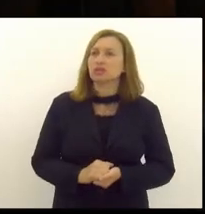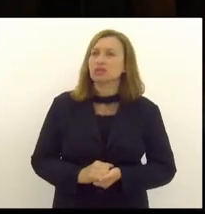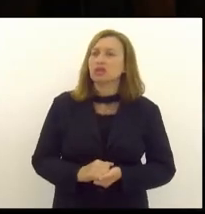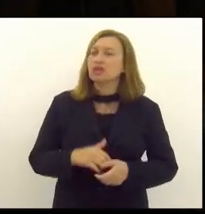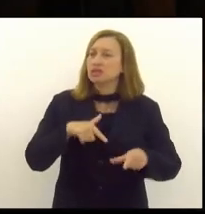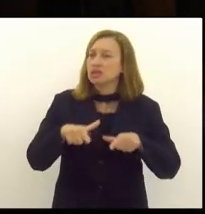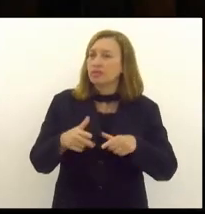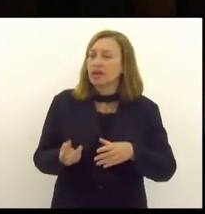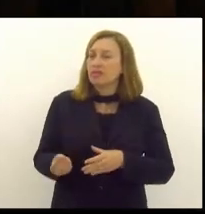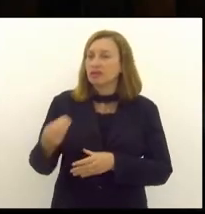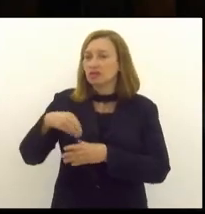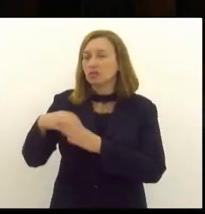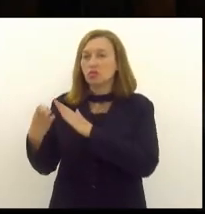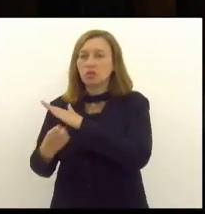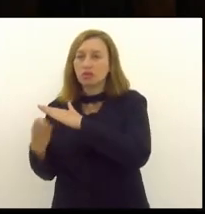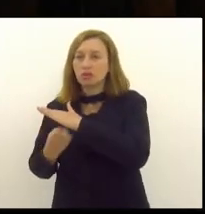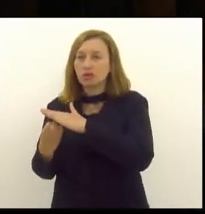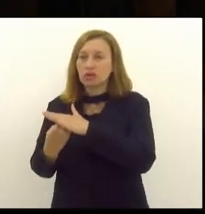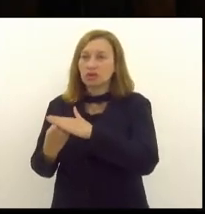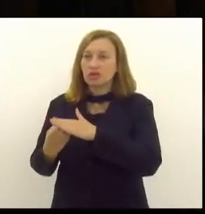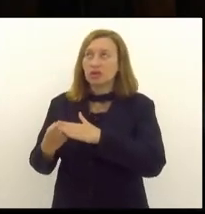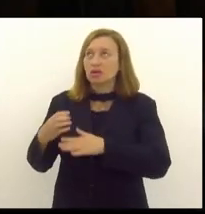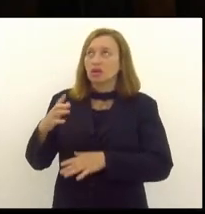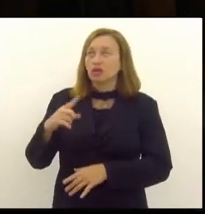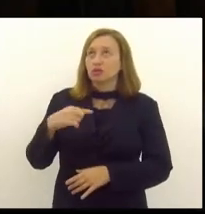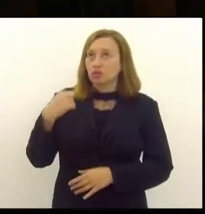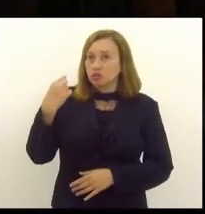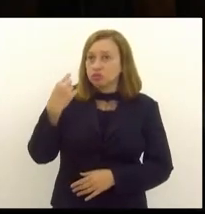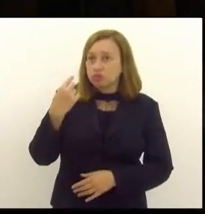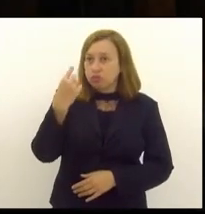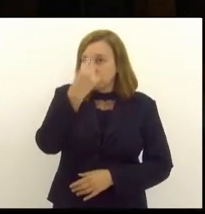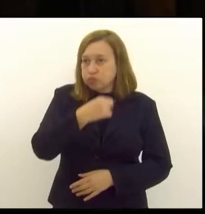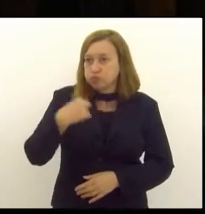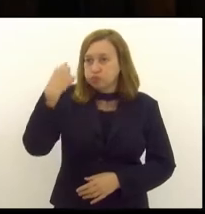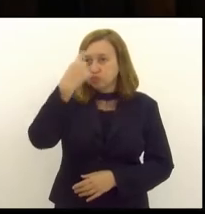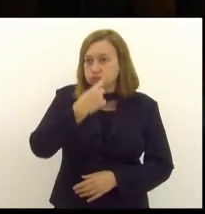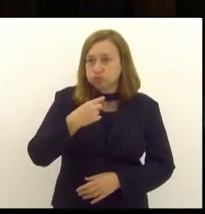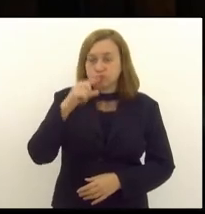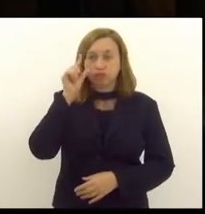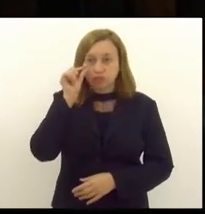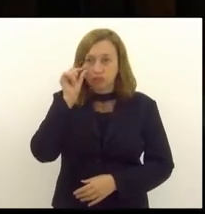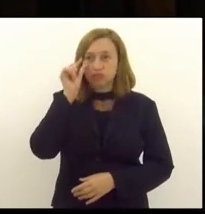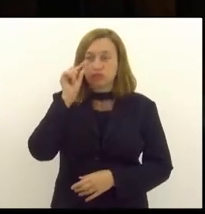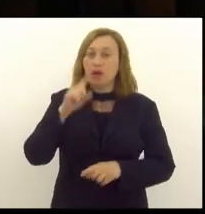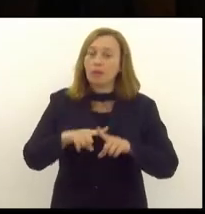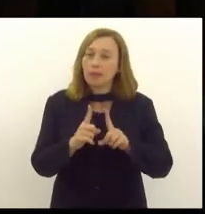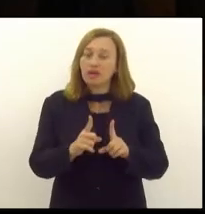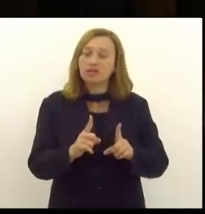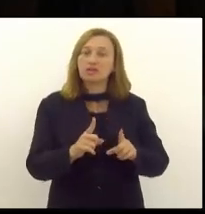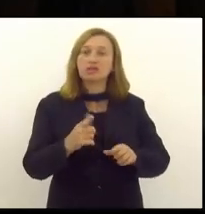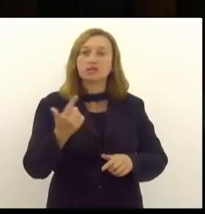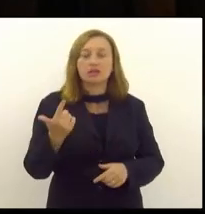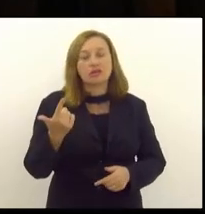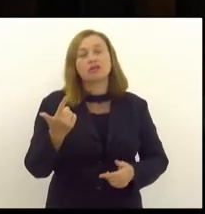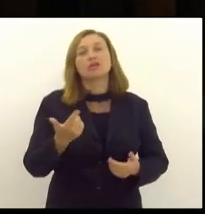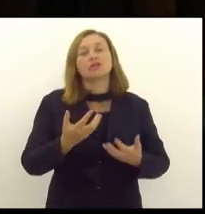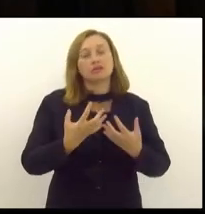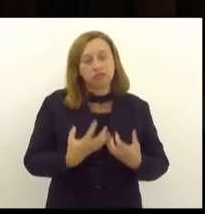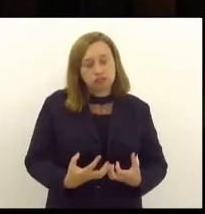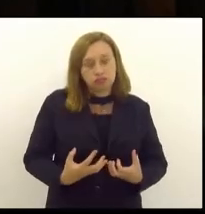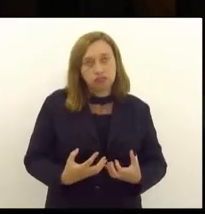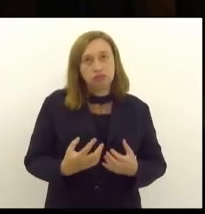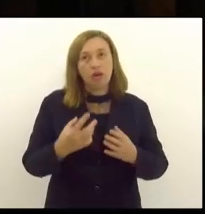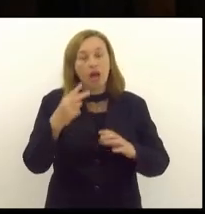com as empresas, foram incansáveis noites. Mas mais incansáveis ainda foram as noites de ler todo aquilo que foi